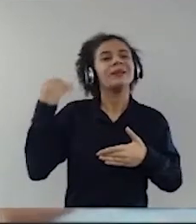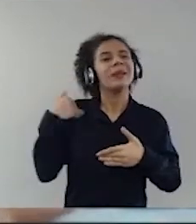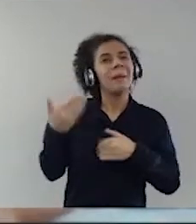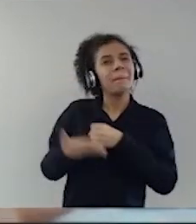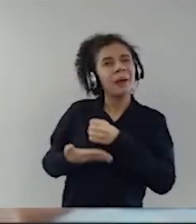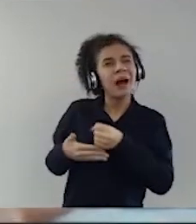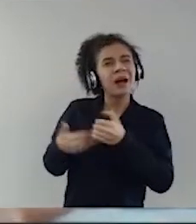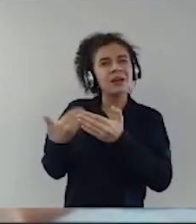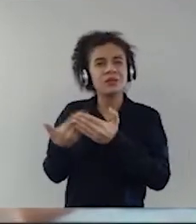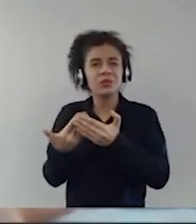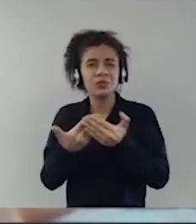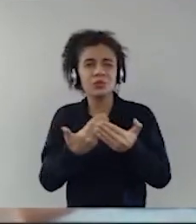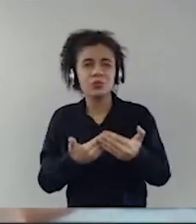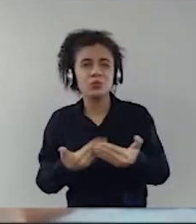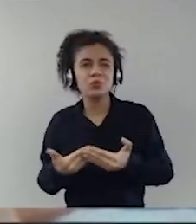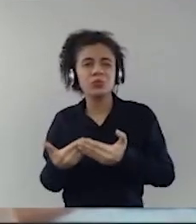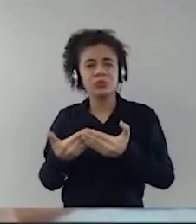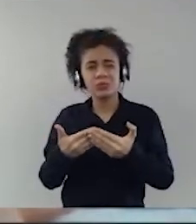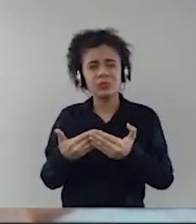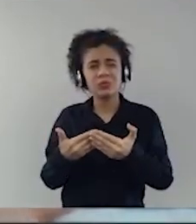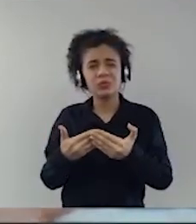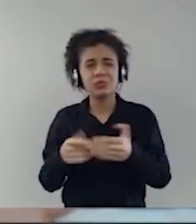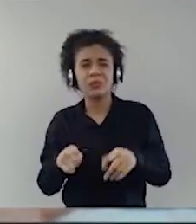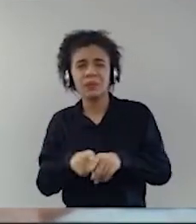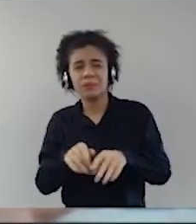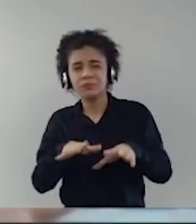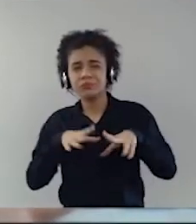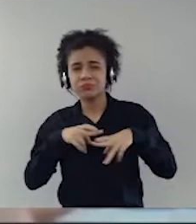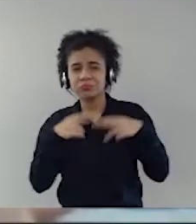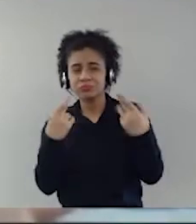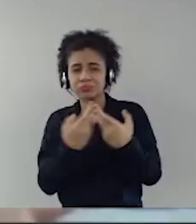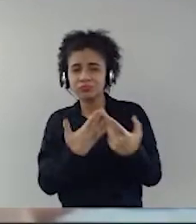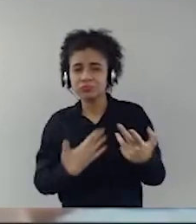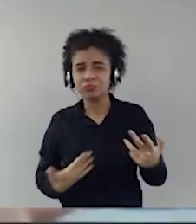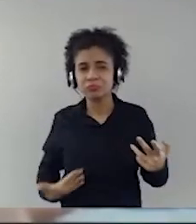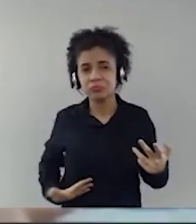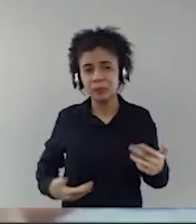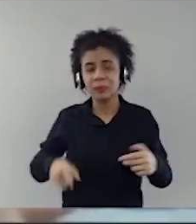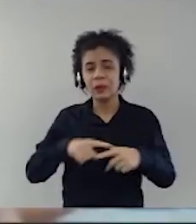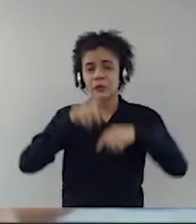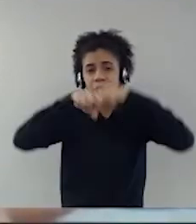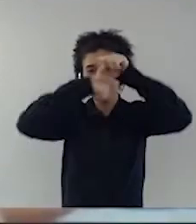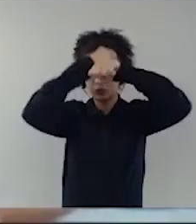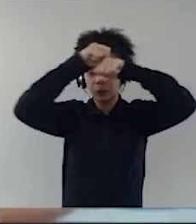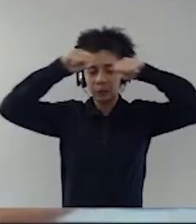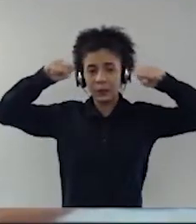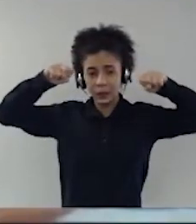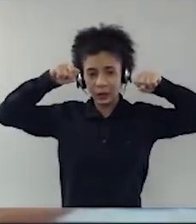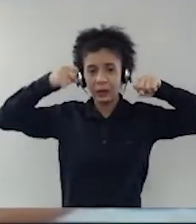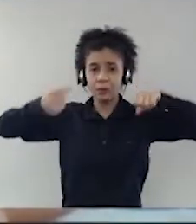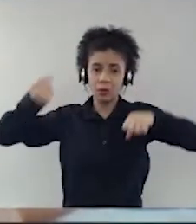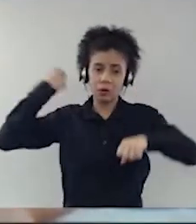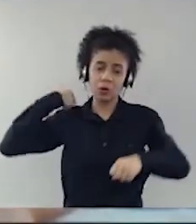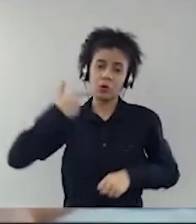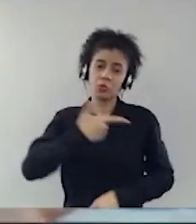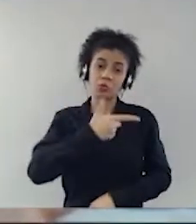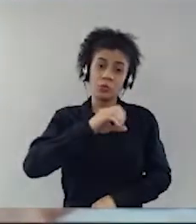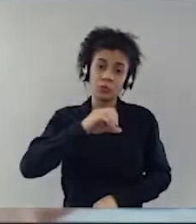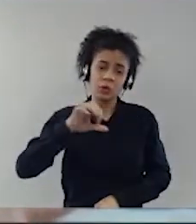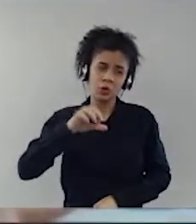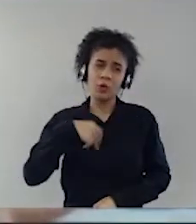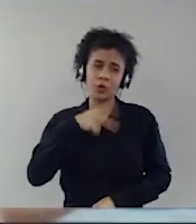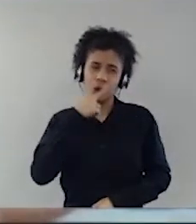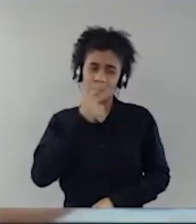base, inclusive a partir da audiência pública que foi feita no Supremo em 2009, salvo